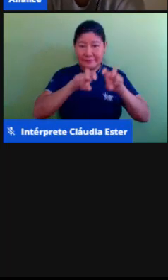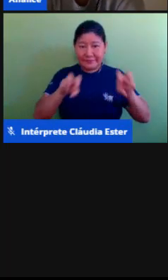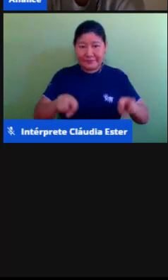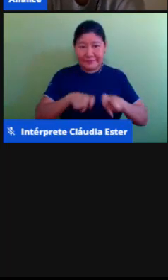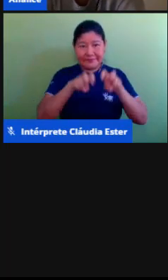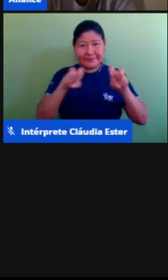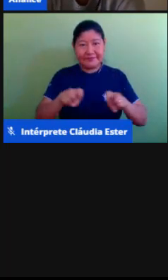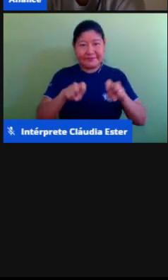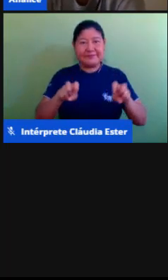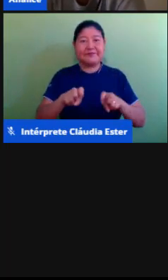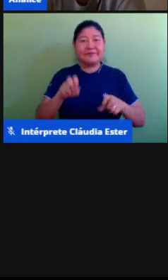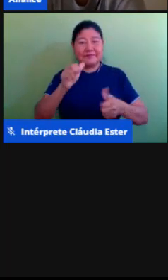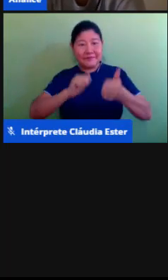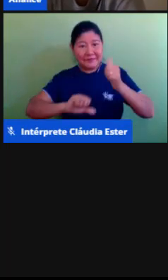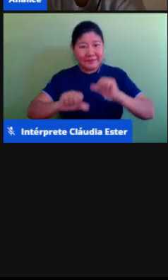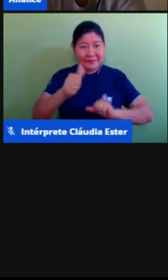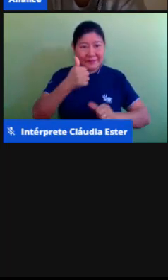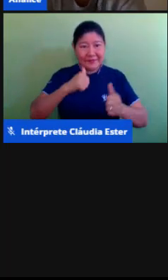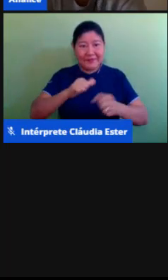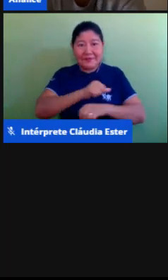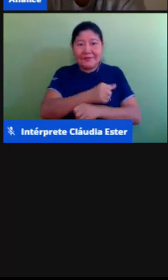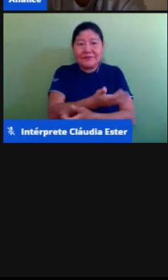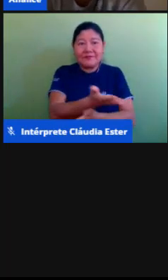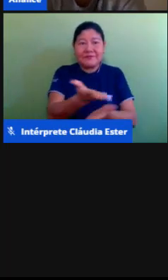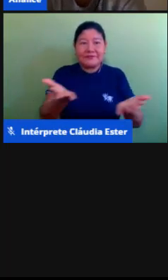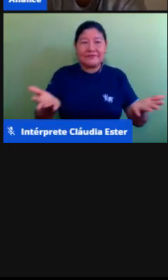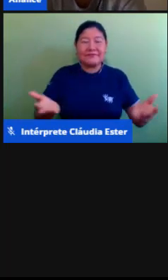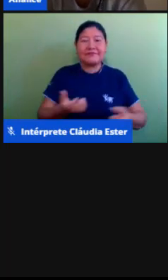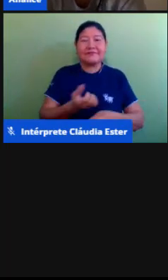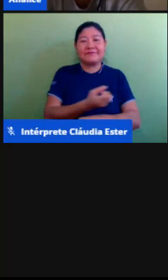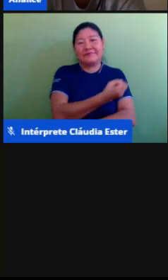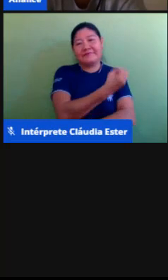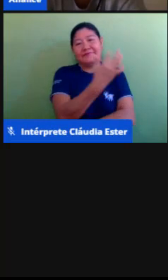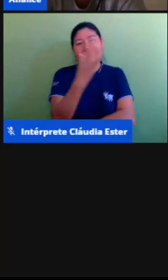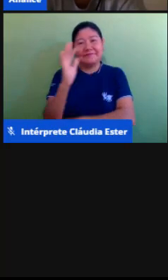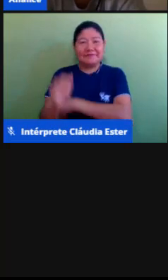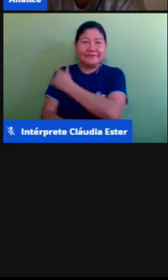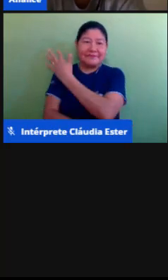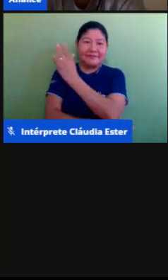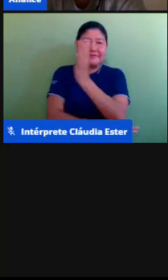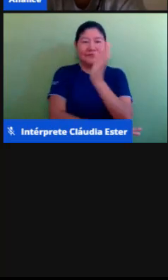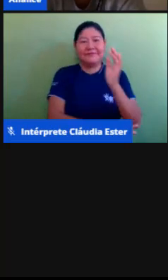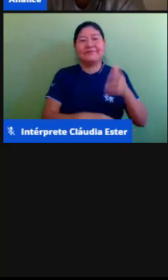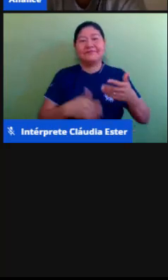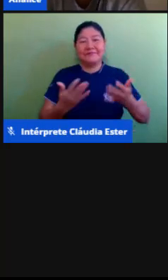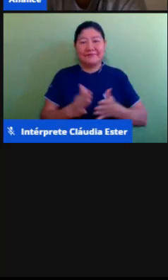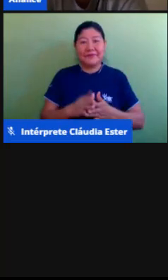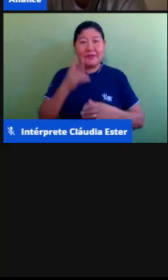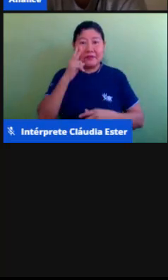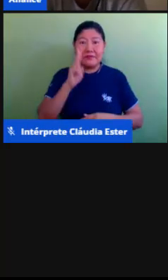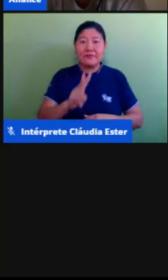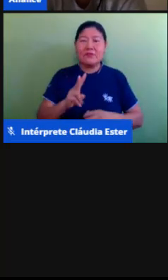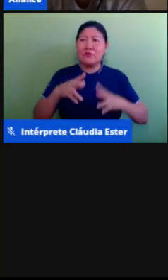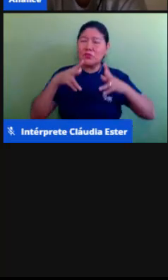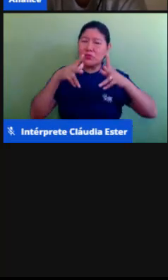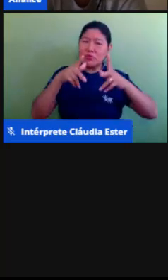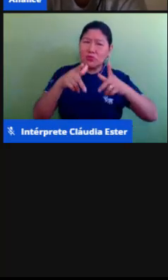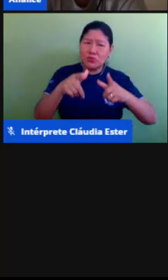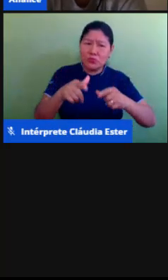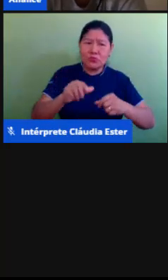né? Logo em seguida, você sabe que tudo isso é oferecido, né? De forma